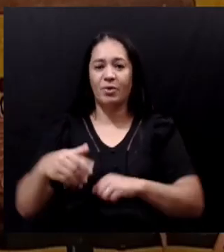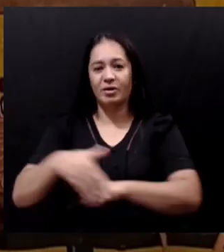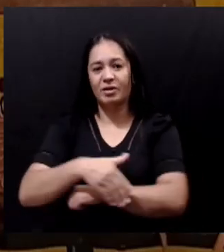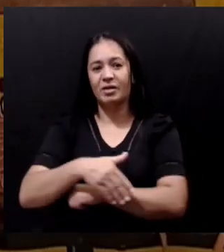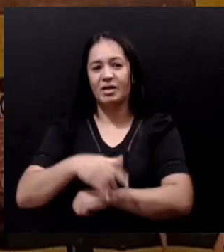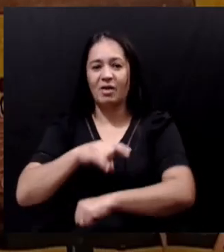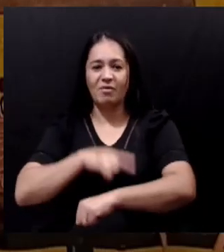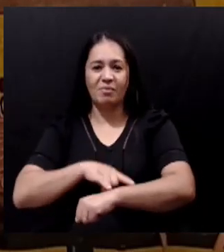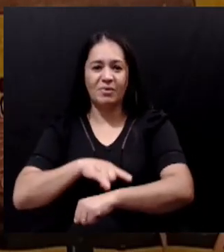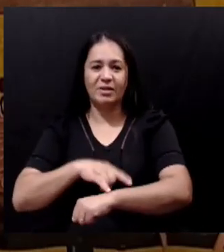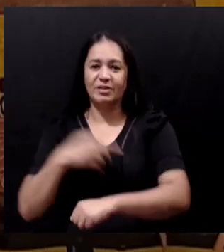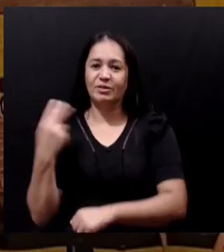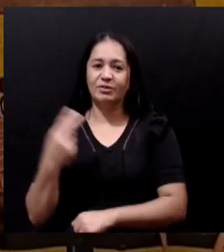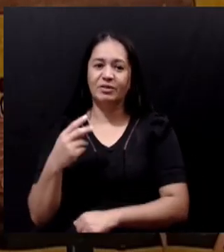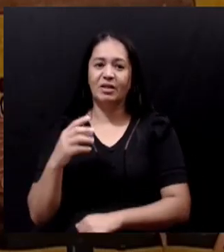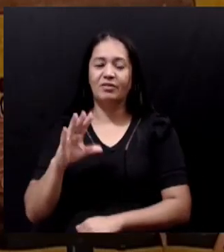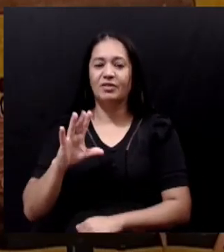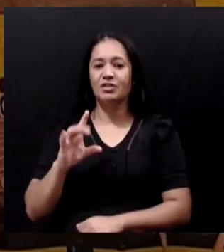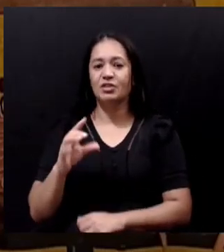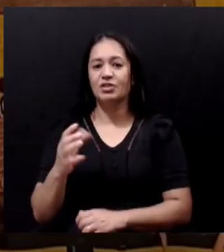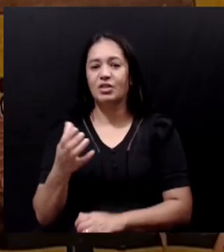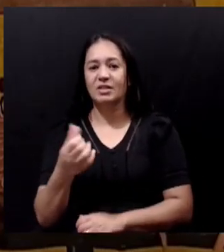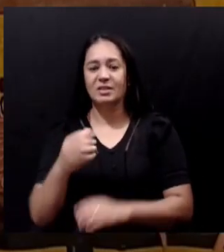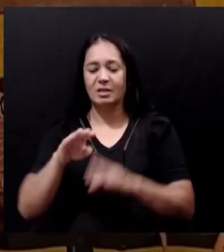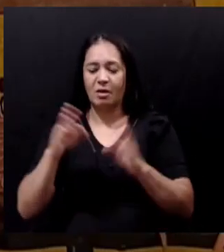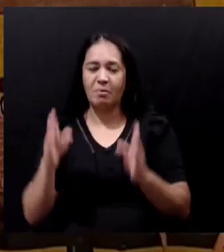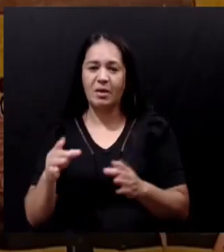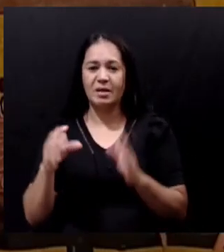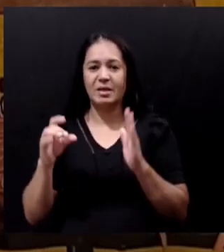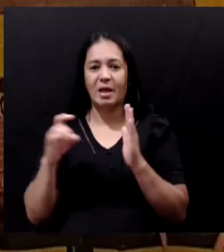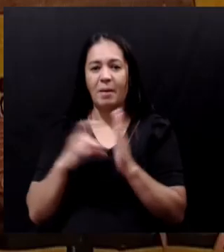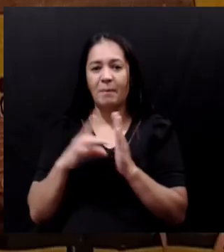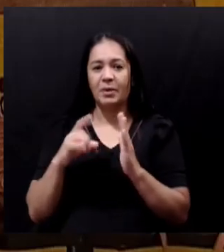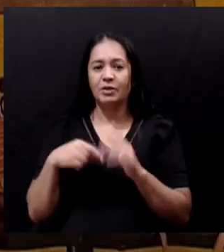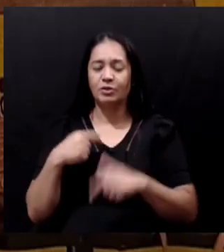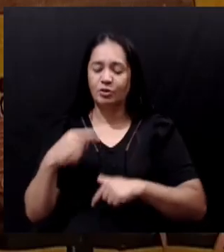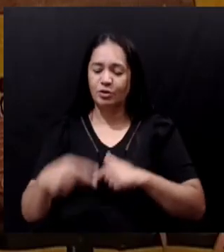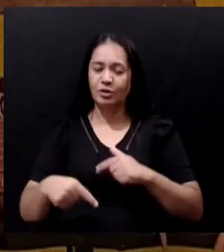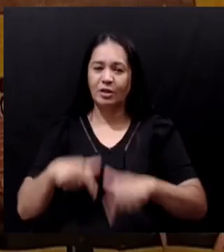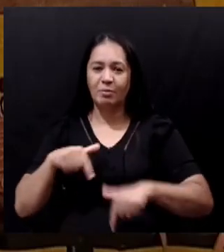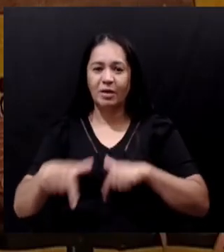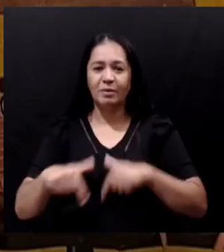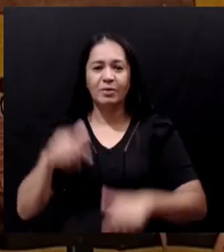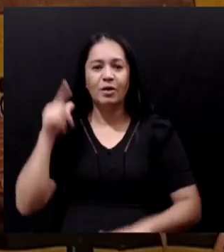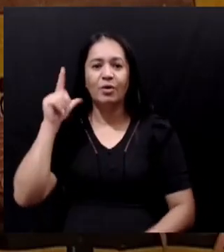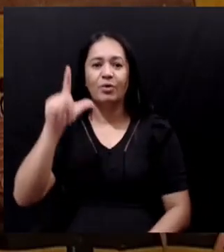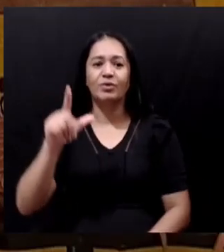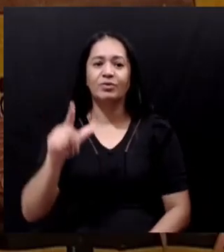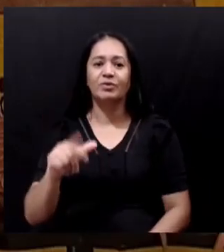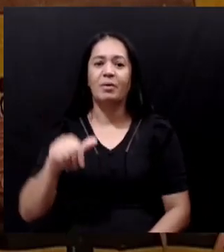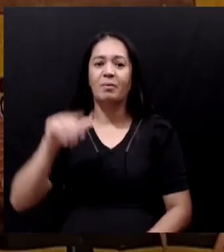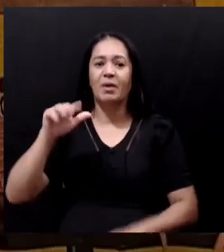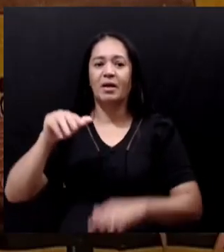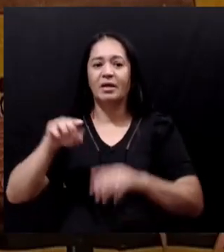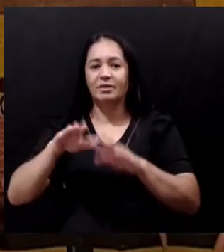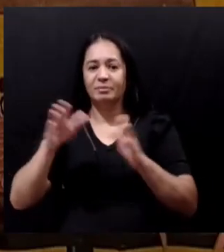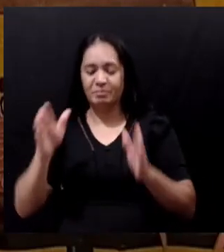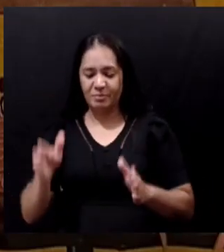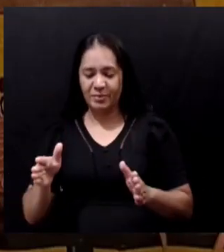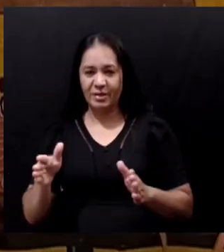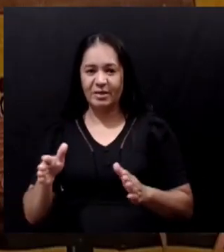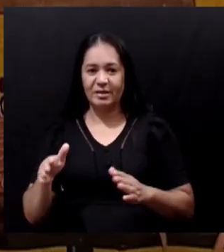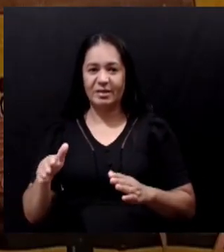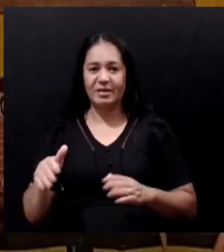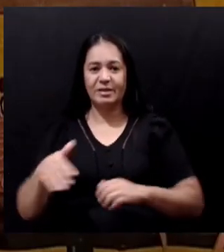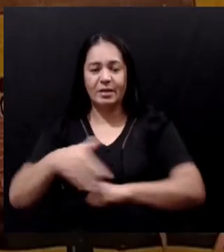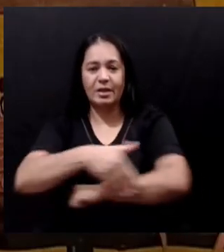tinha 6 mesas de plástico. E a gente foi trabalhando, aí conseguiu colocar mais mesa na calçada de madeira,